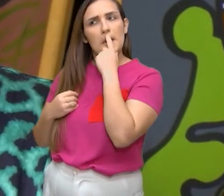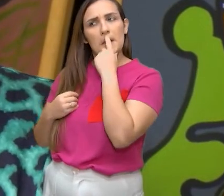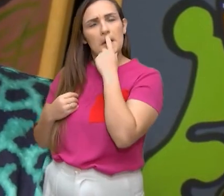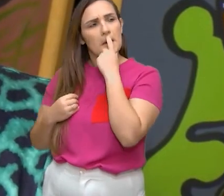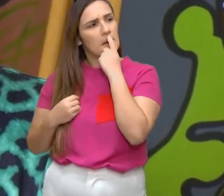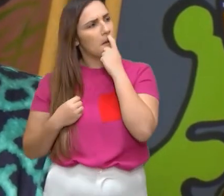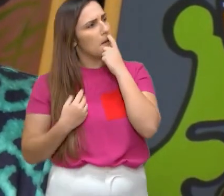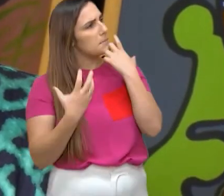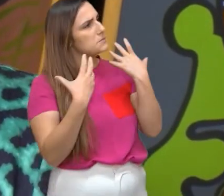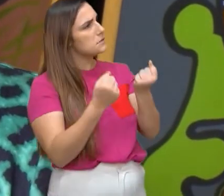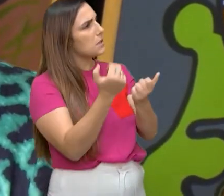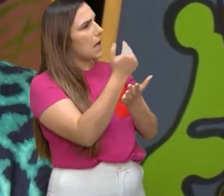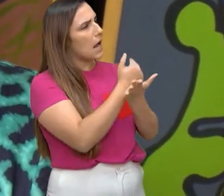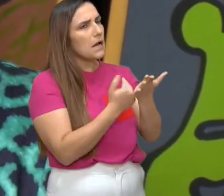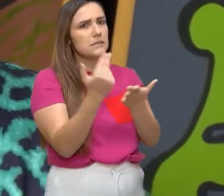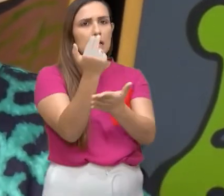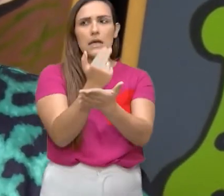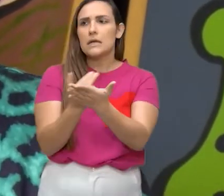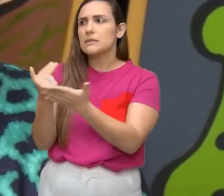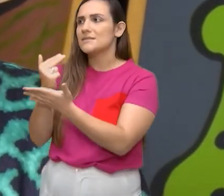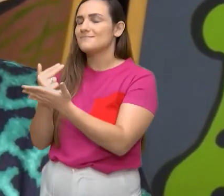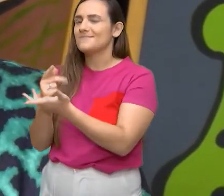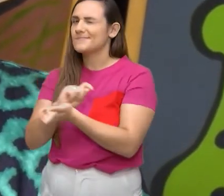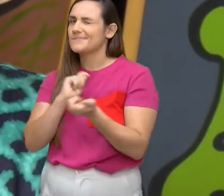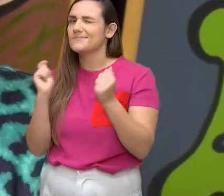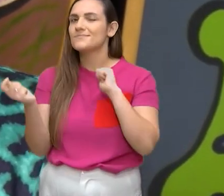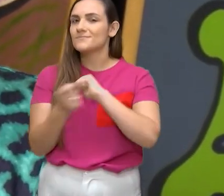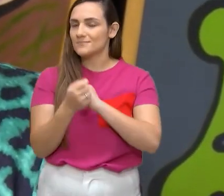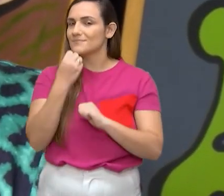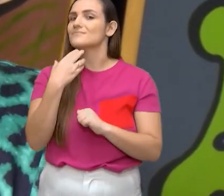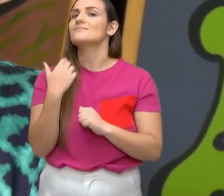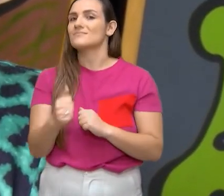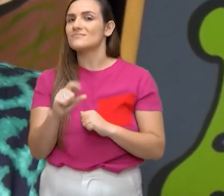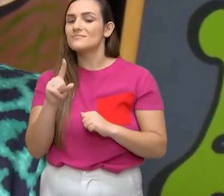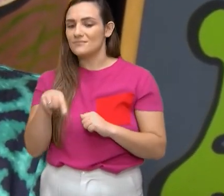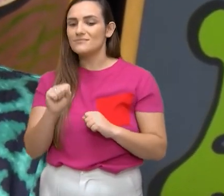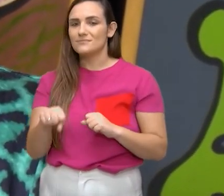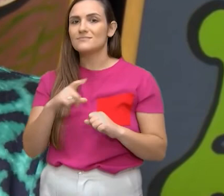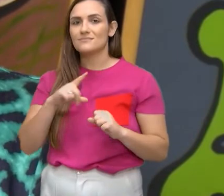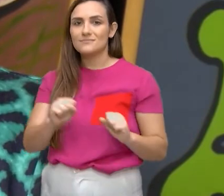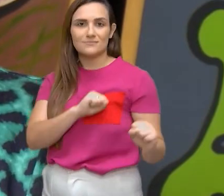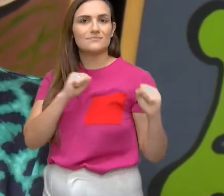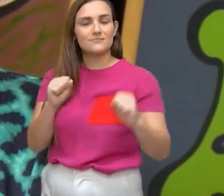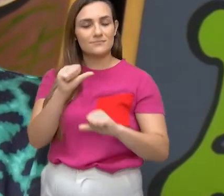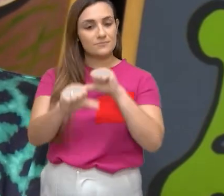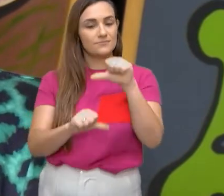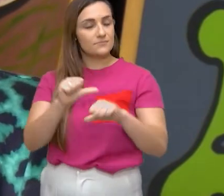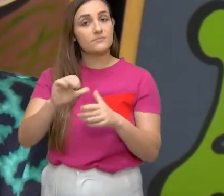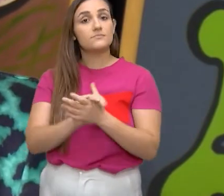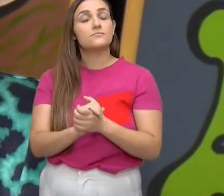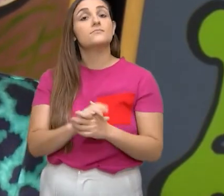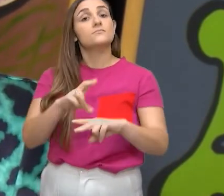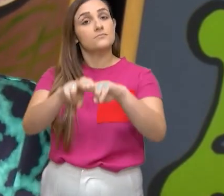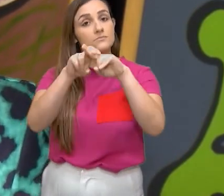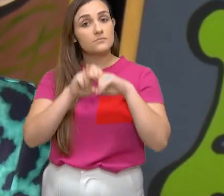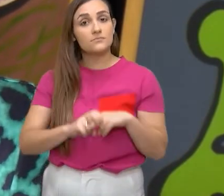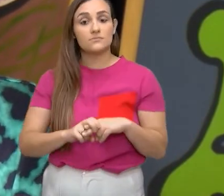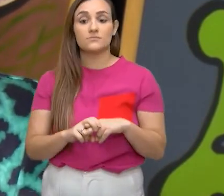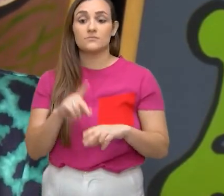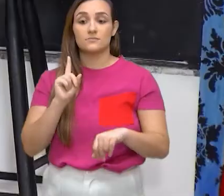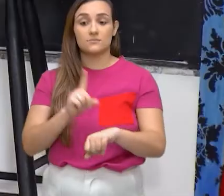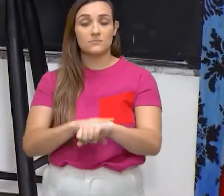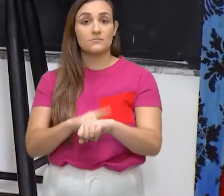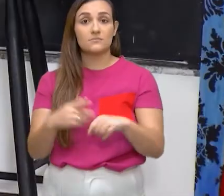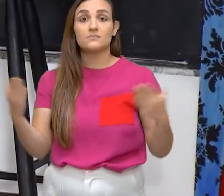a receber arte, todo mundo começou a receber arte, então assim, a arte ela tem esse poder transformador,